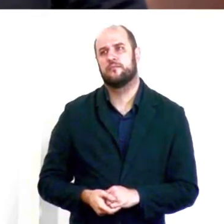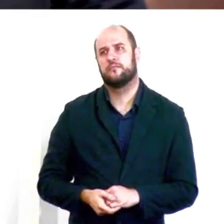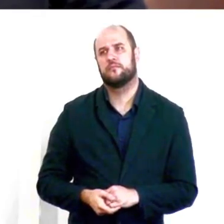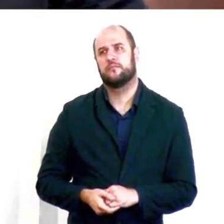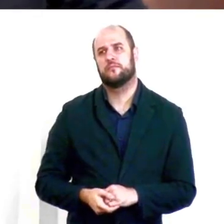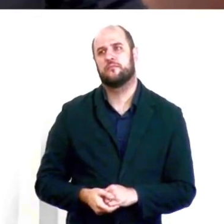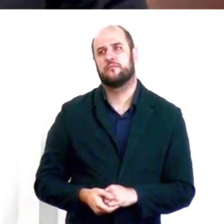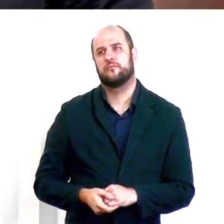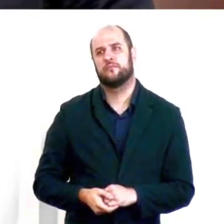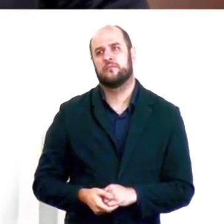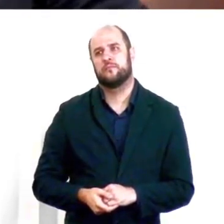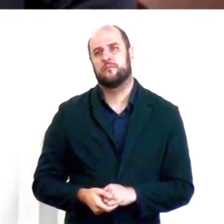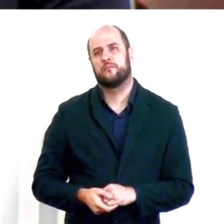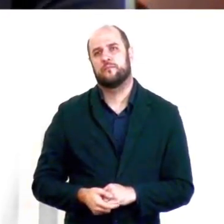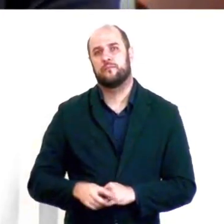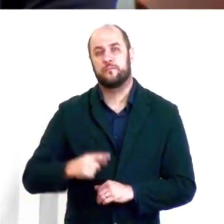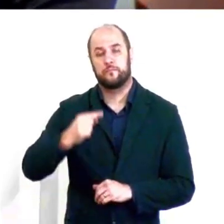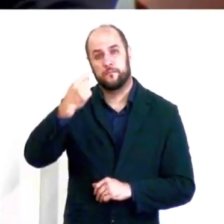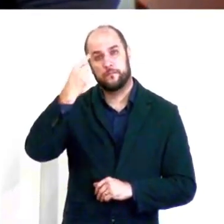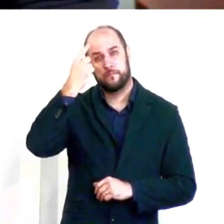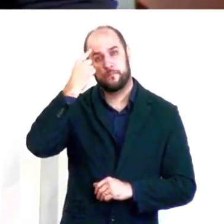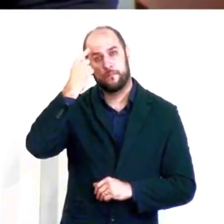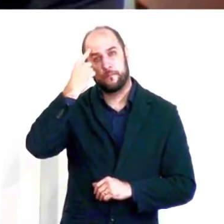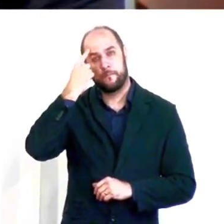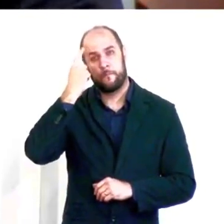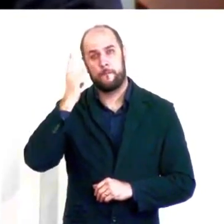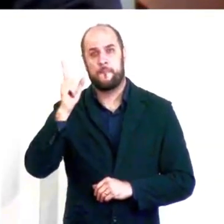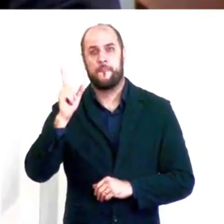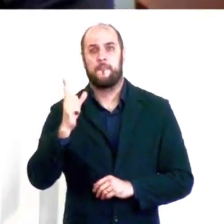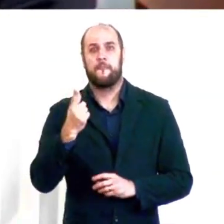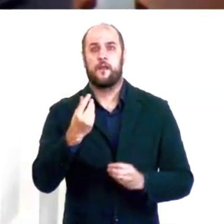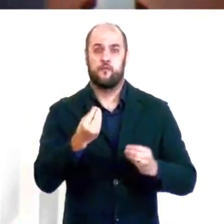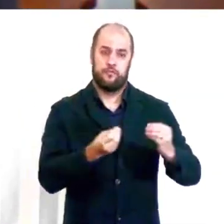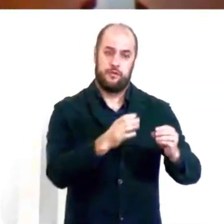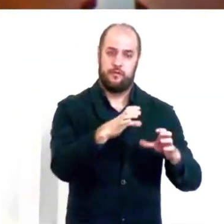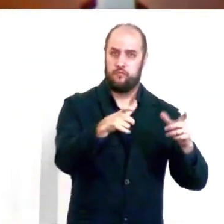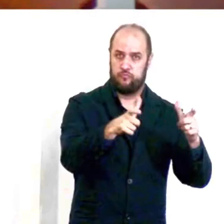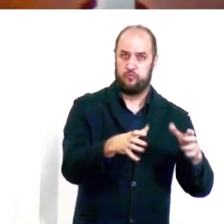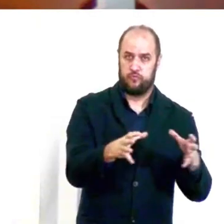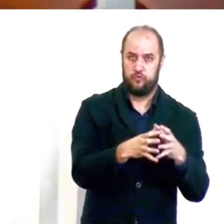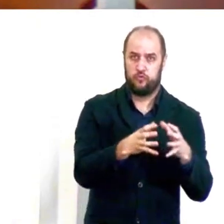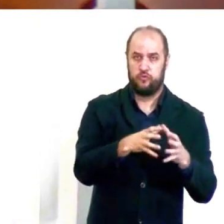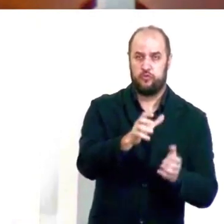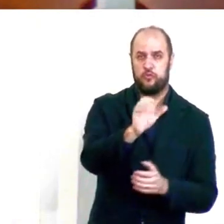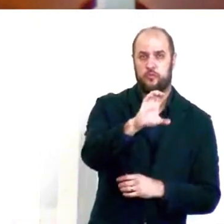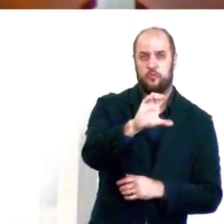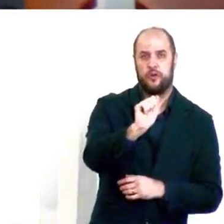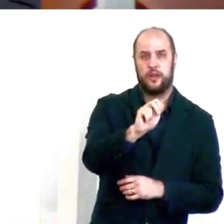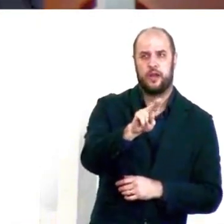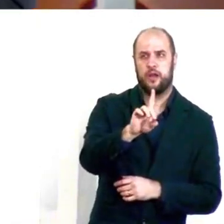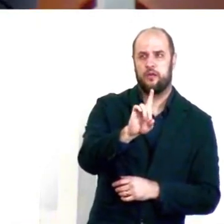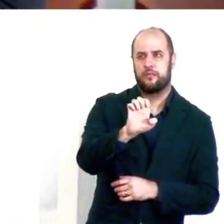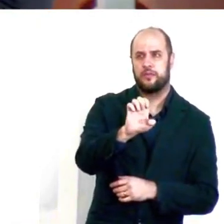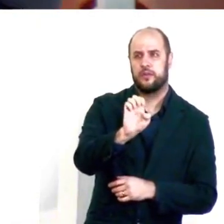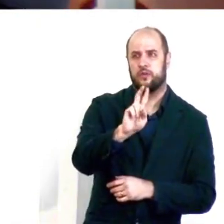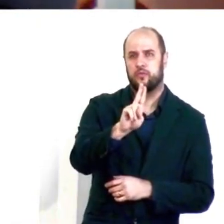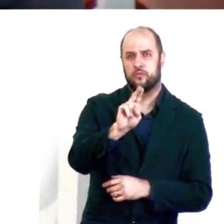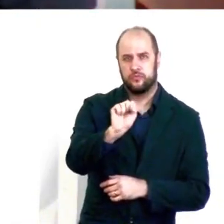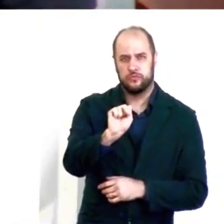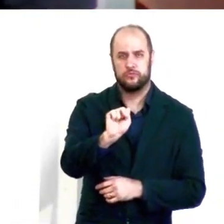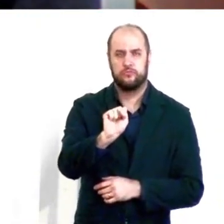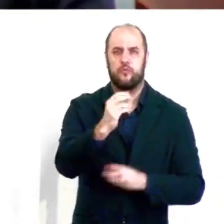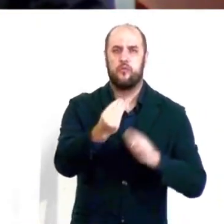Qual era o cenário de Ur dos Caldeus e de Arã? Importante também nós entendermos para amarrarmos